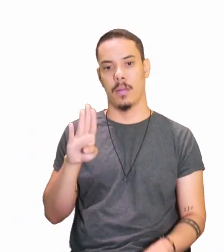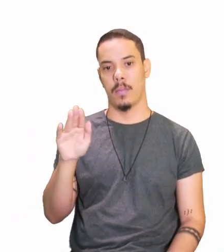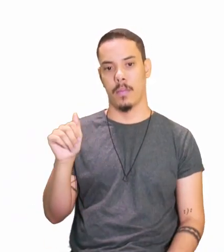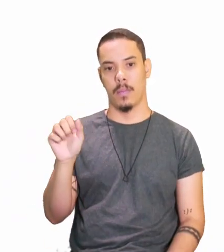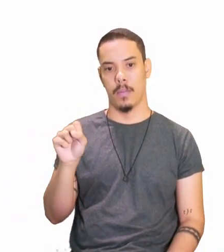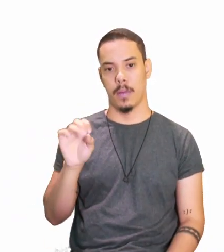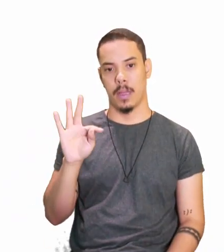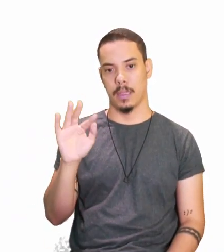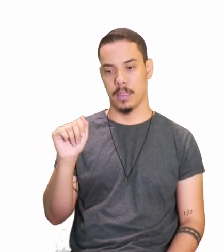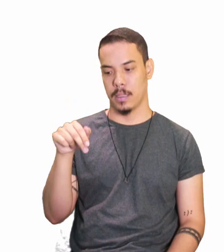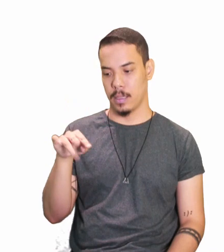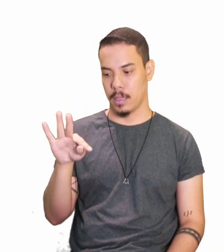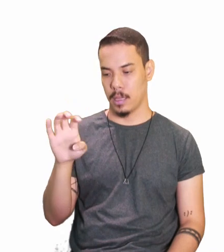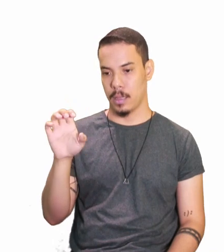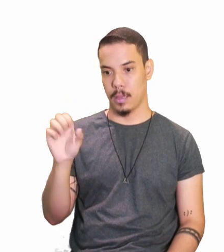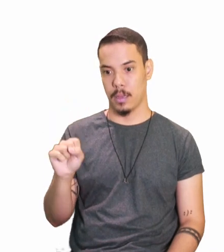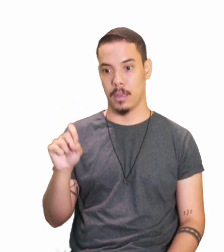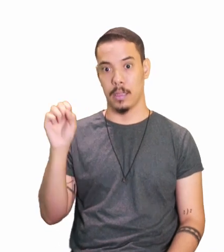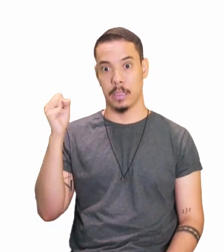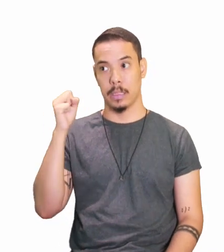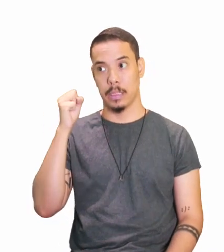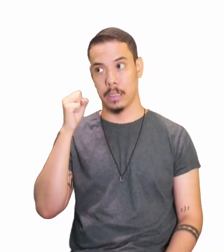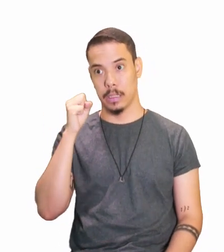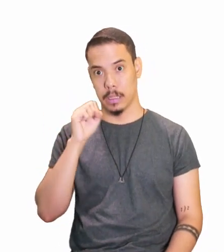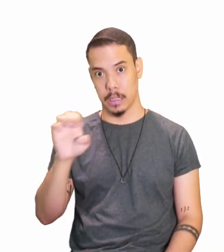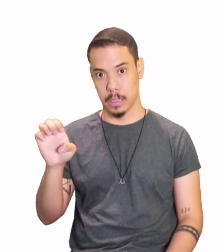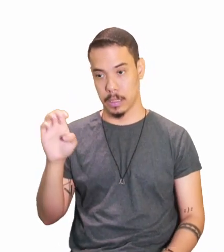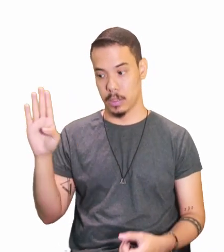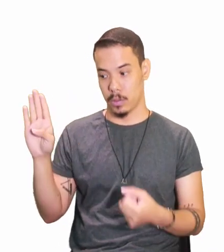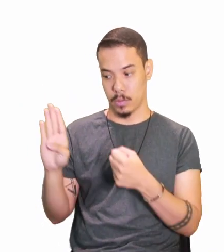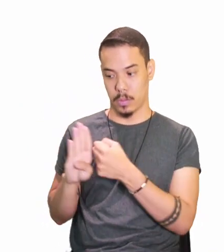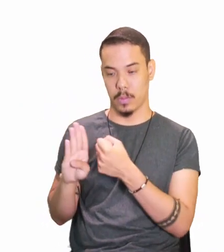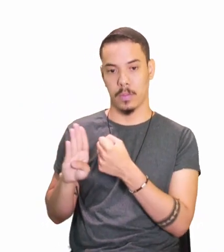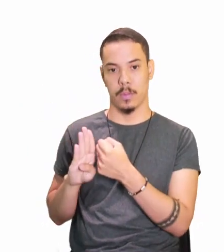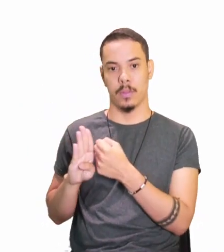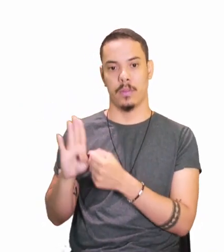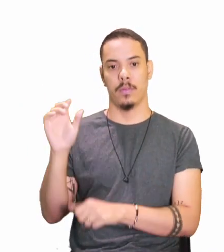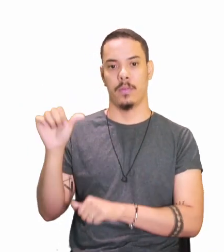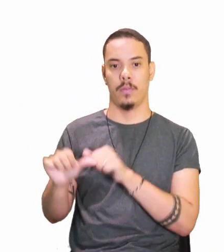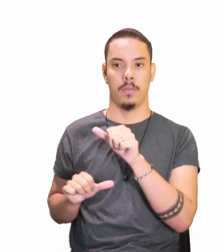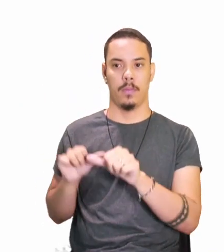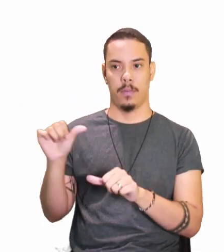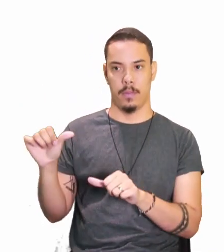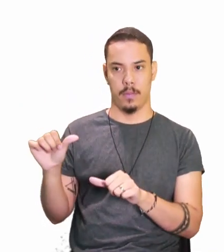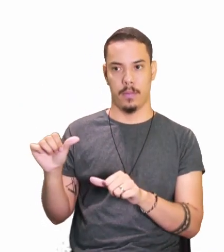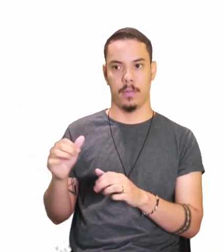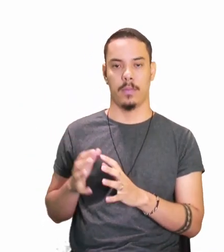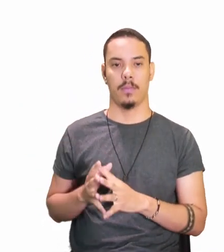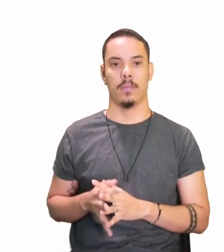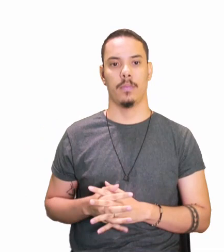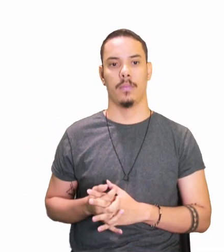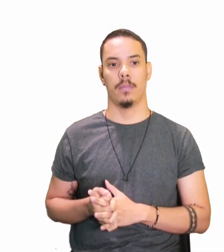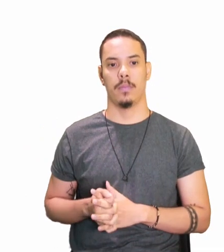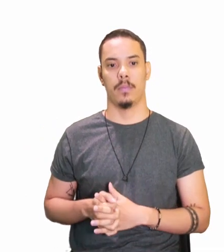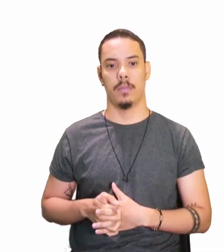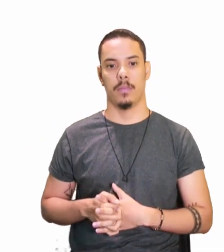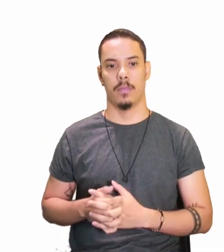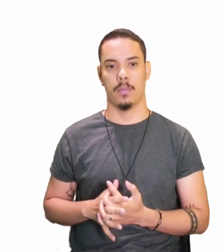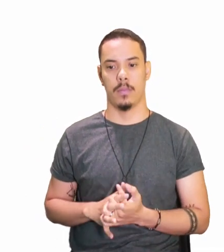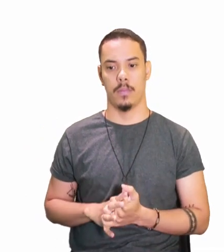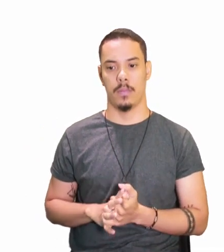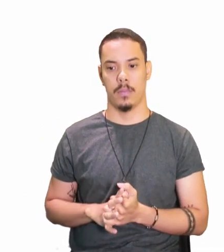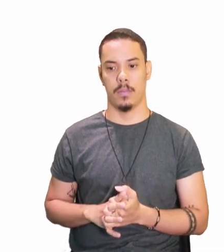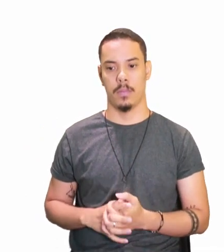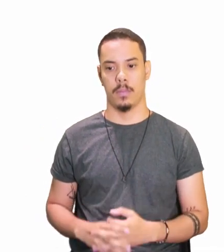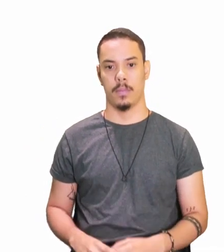ter que observar o seguinte: se for um substantivo, vai flexionar, tá? Esse bastante vai ser um adjetivo, vai concordar